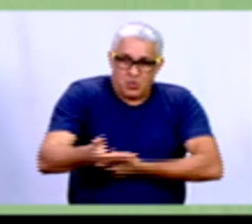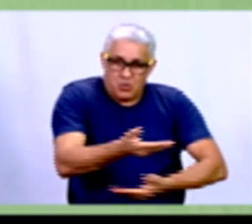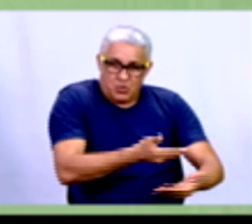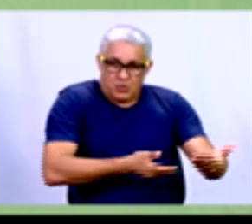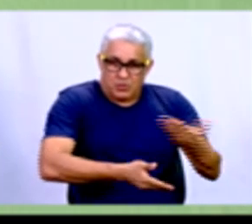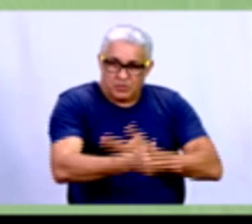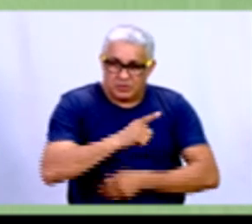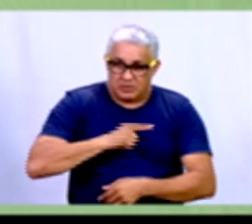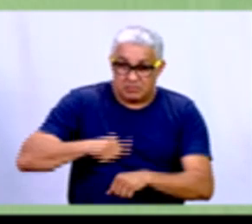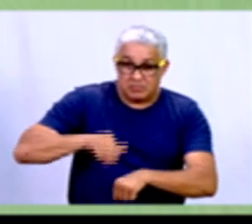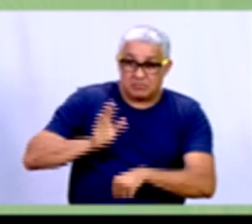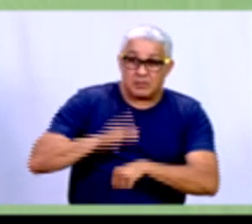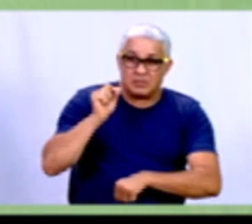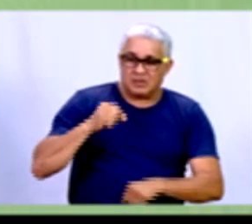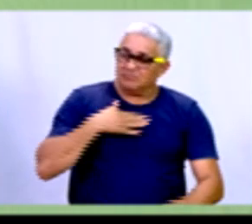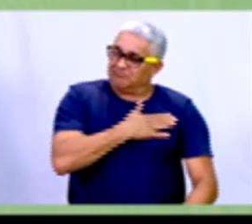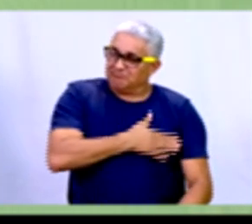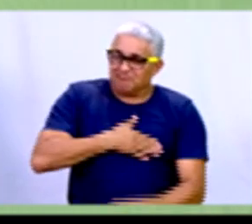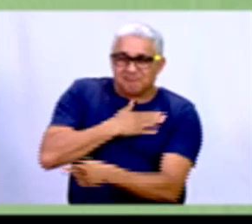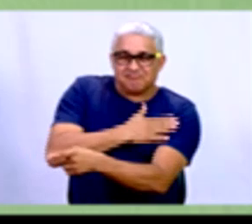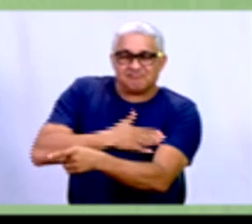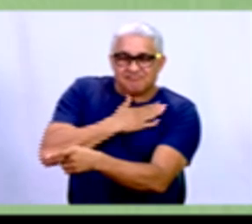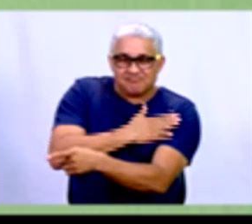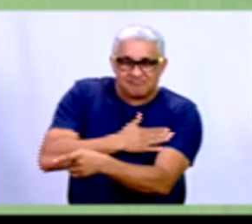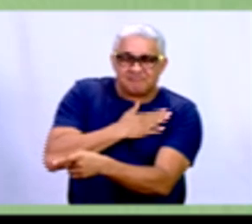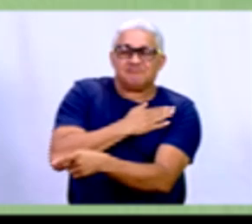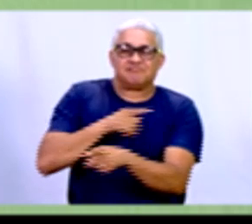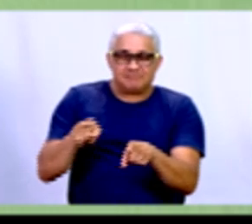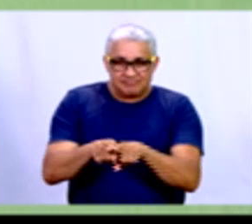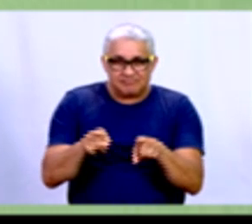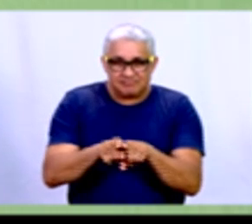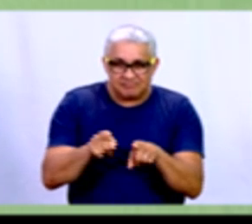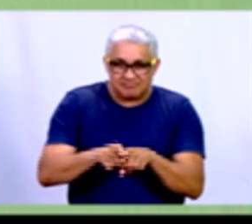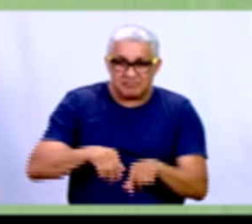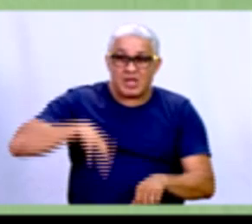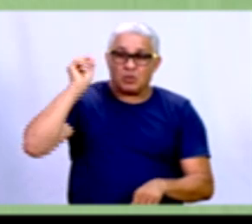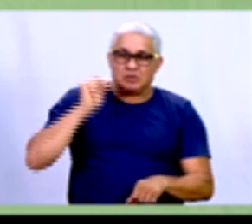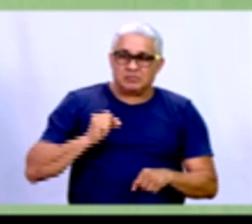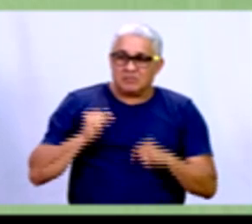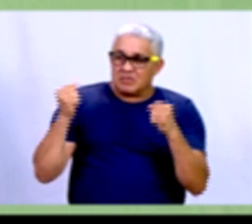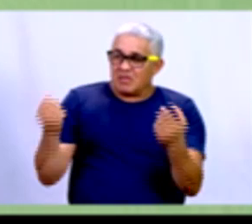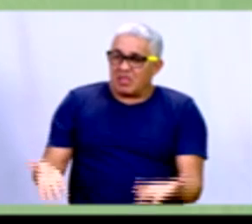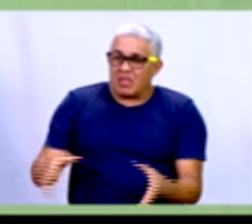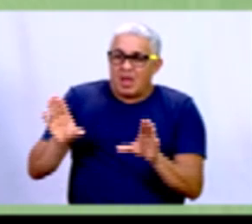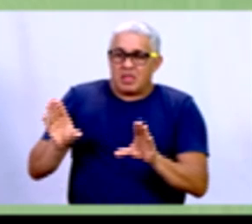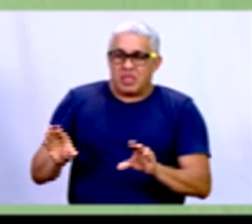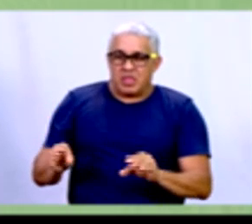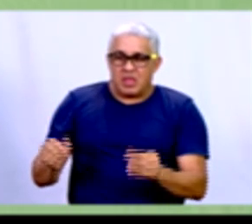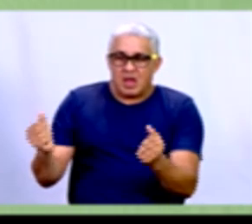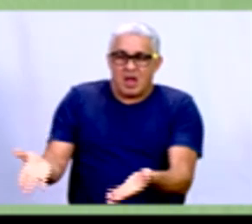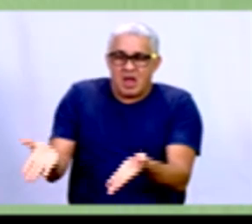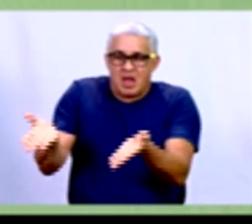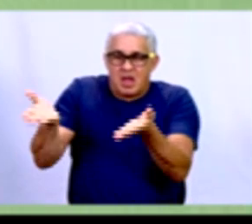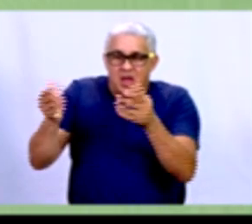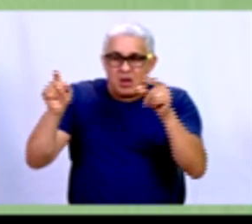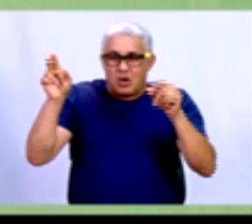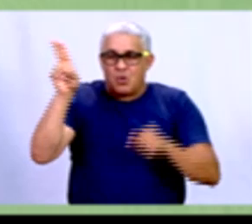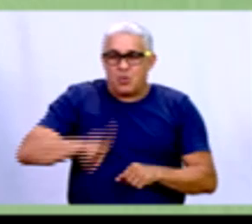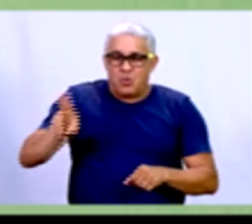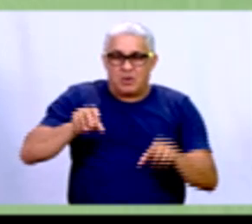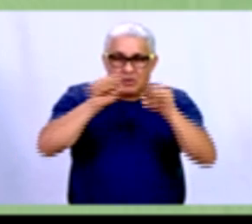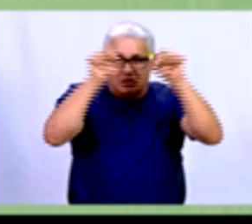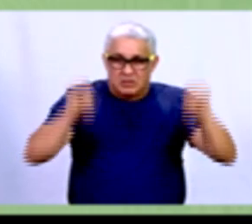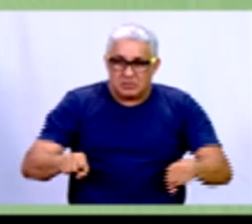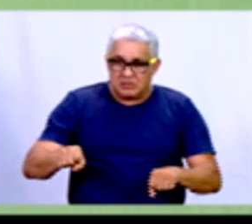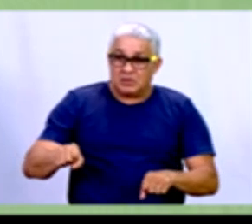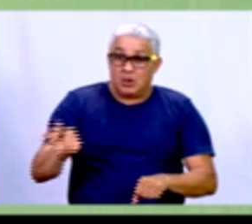tem mais satisfação, ele tem um maior conforto em utilizar esse sistema. Isso vai fazer bem para a